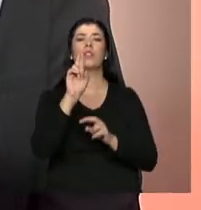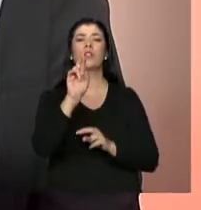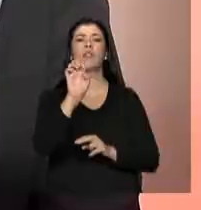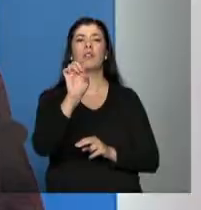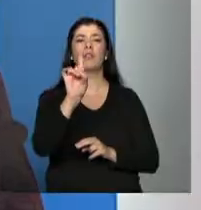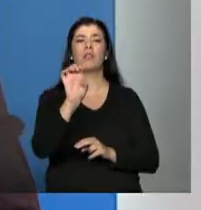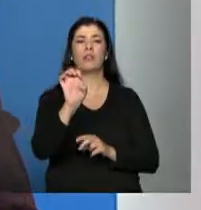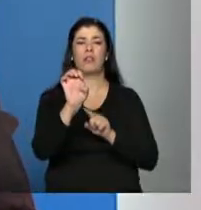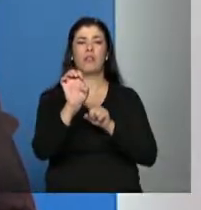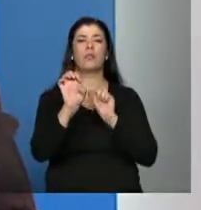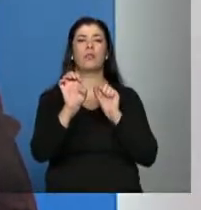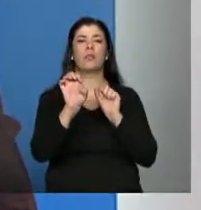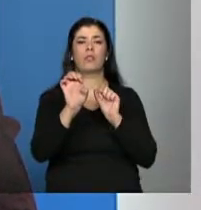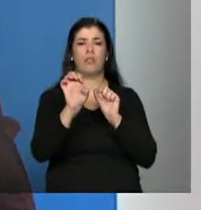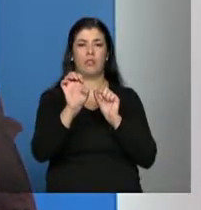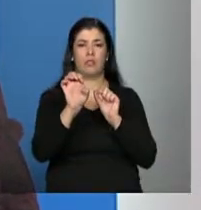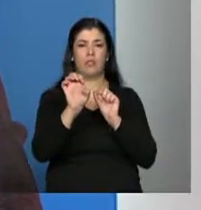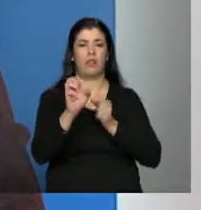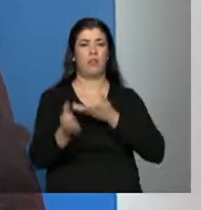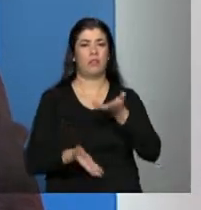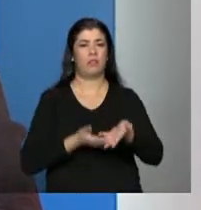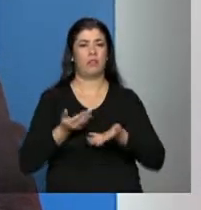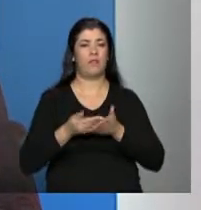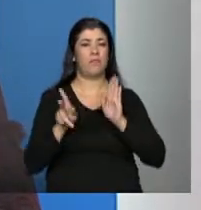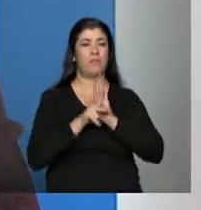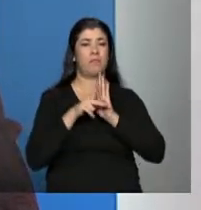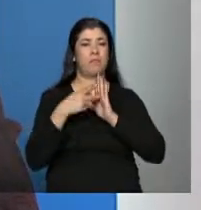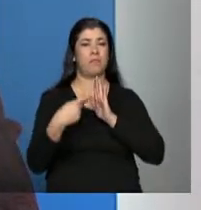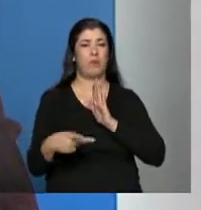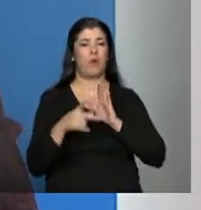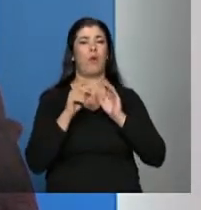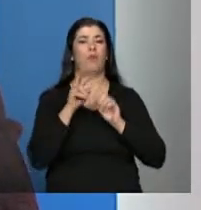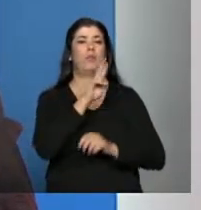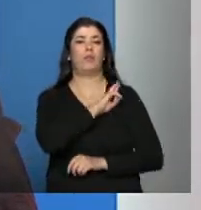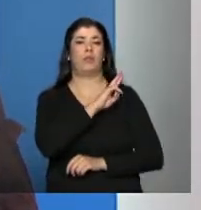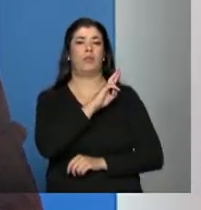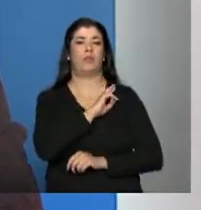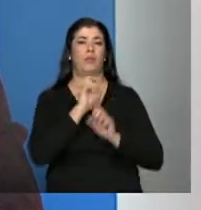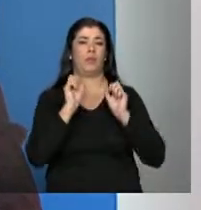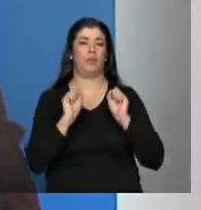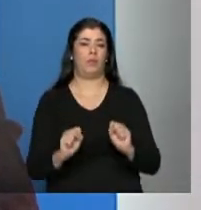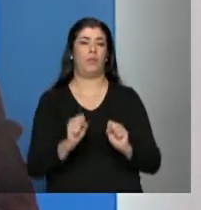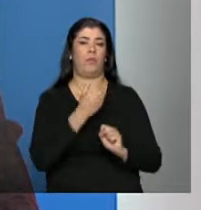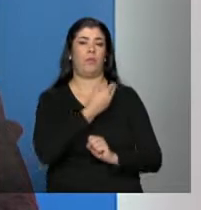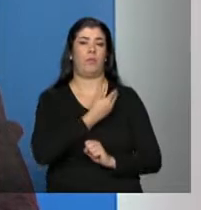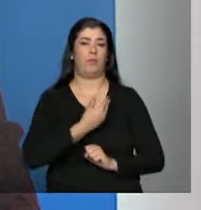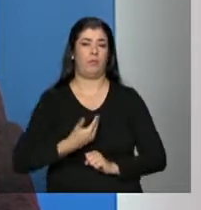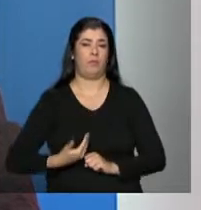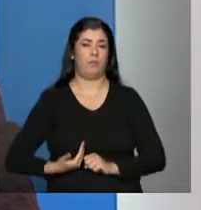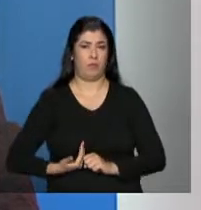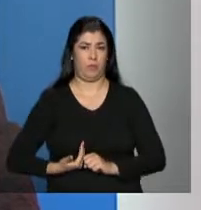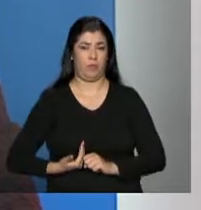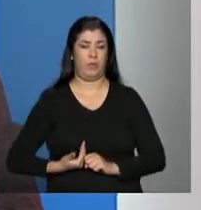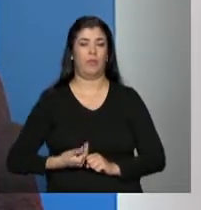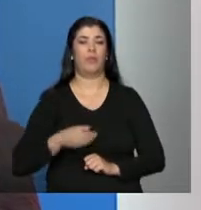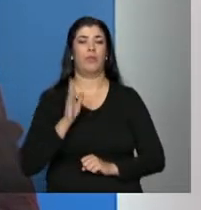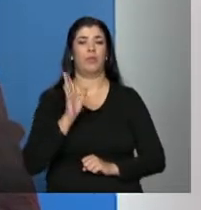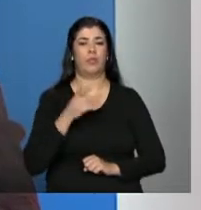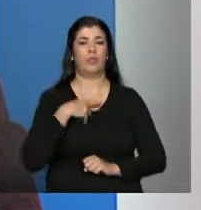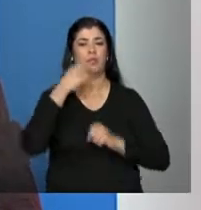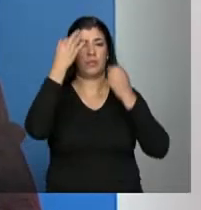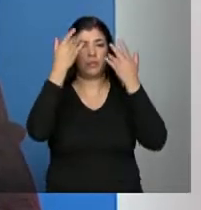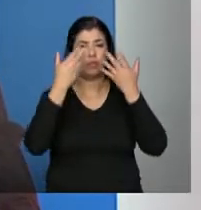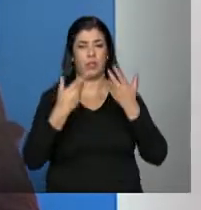serviços que são exclusivamente executados pelo poder público, e aí é o exemplo que a Ieda já tinha trazido no início, os